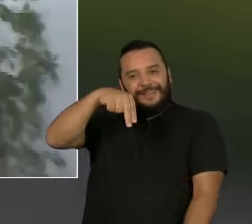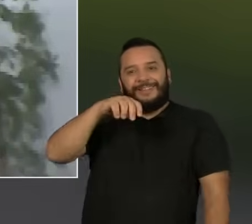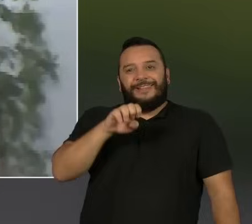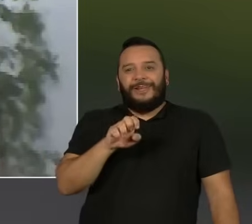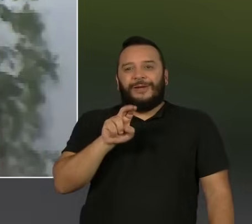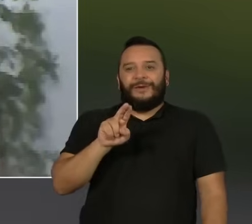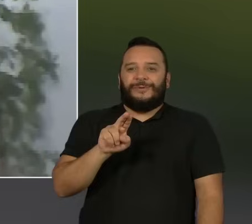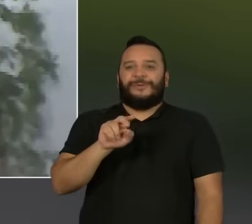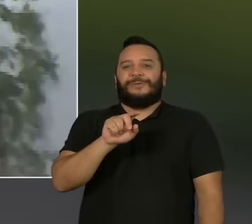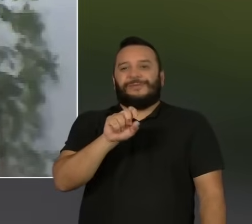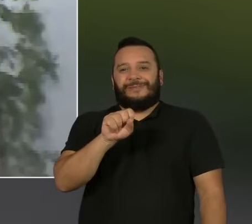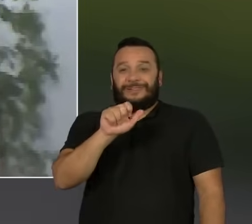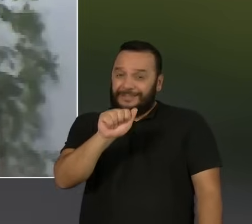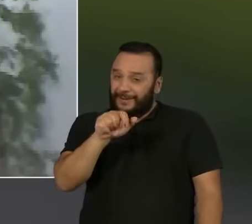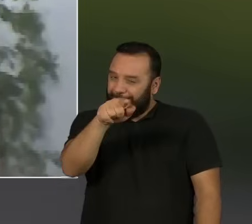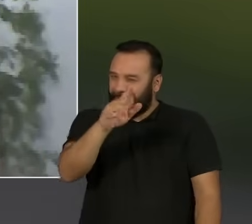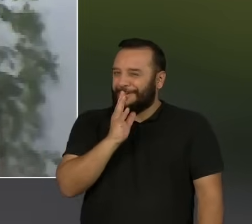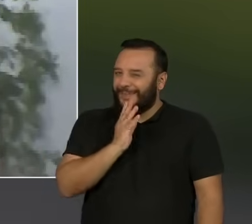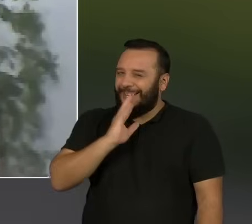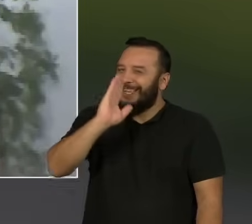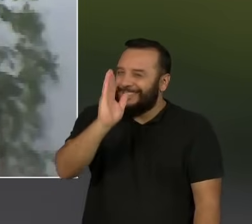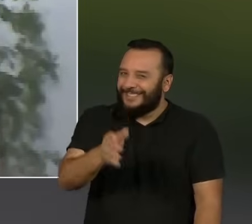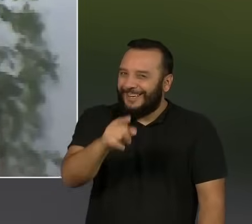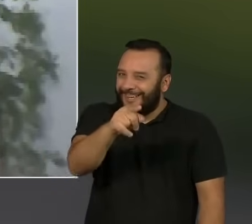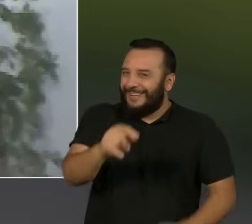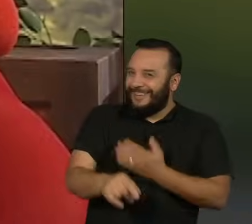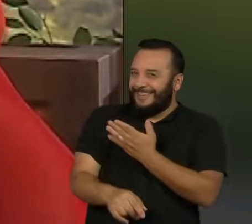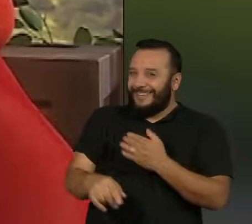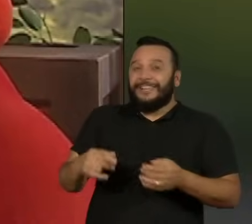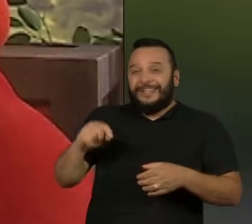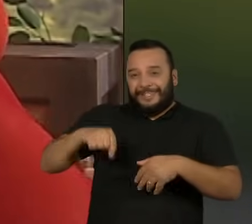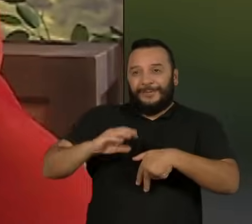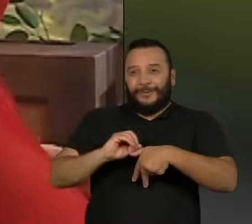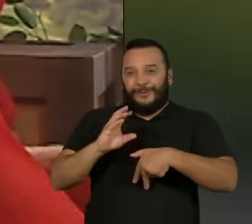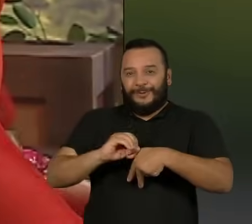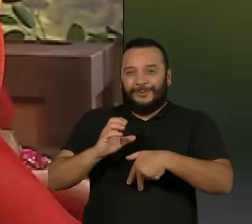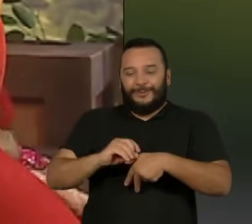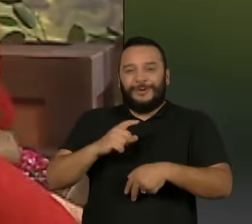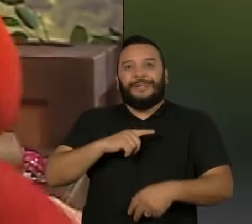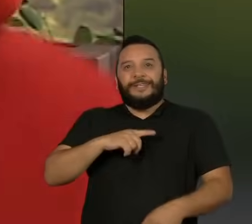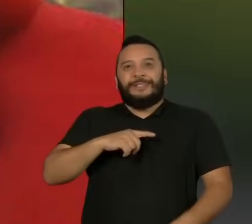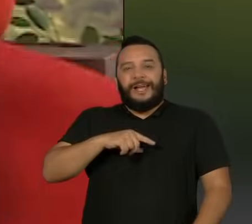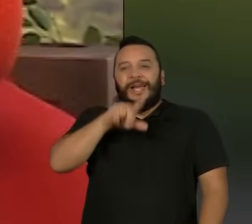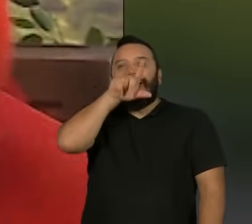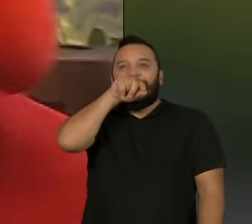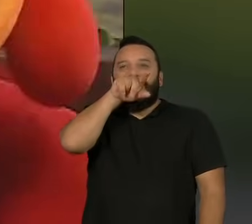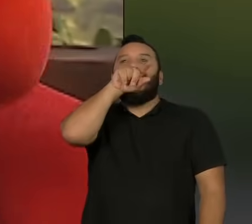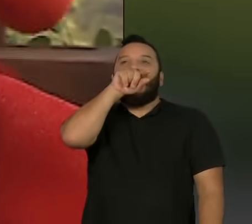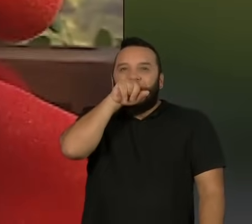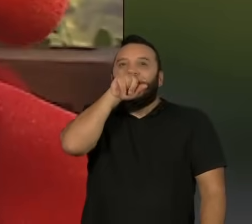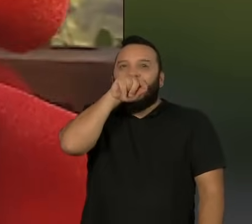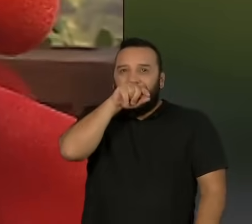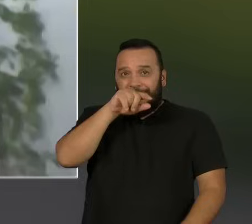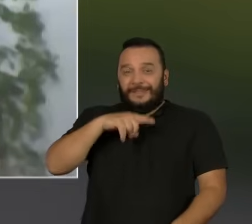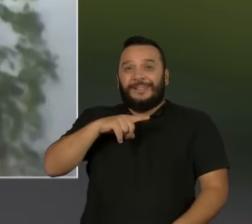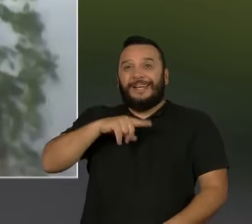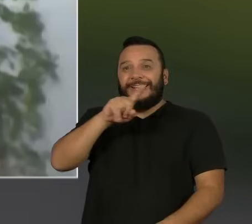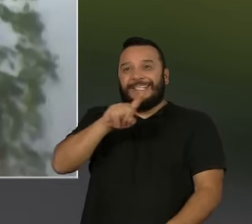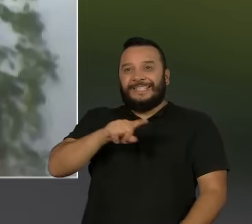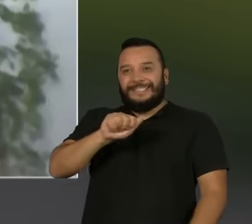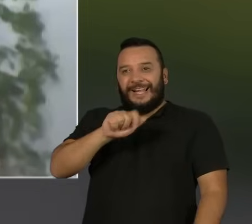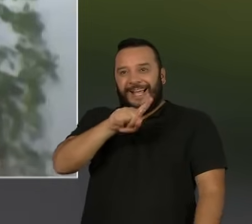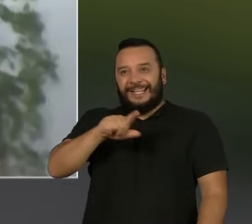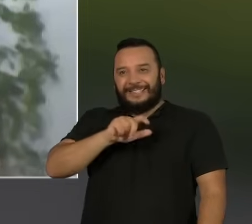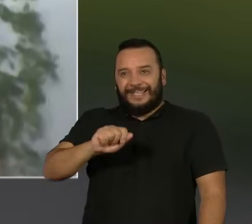Souza, conhecida dos telespectadores da TV Cultura. No programa Cocoricó, ela interpreta a Zazá. Que a